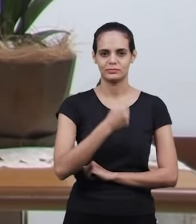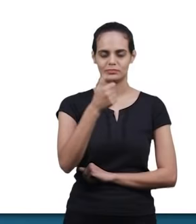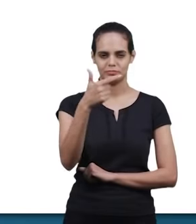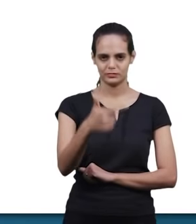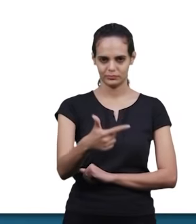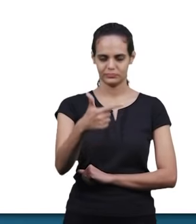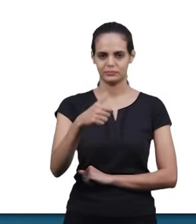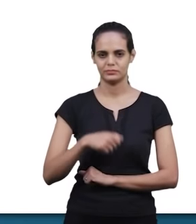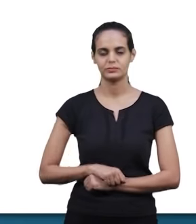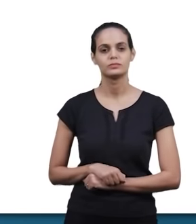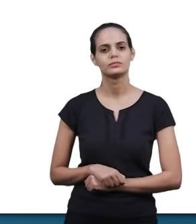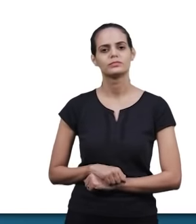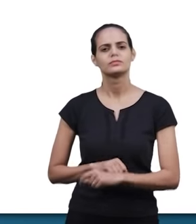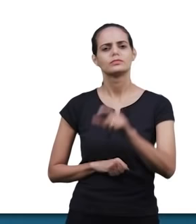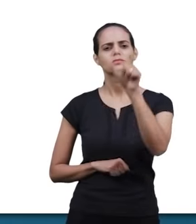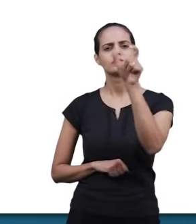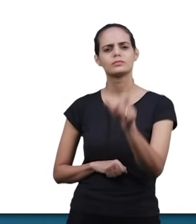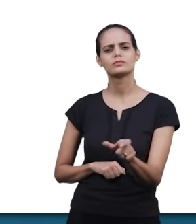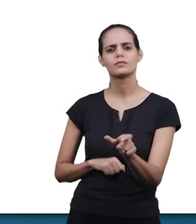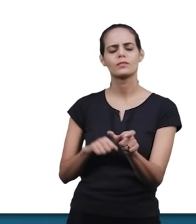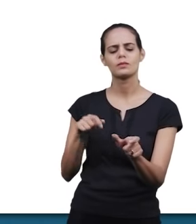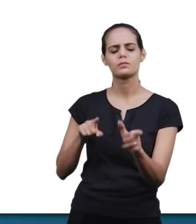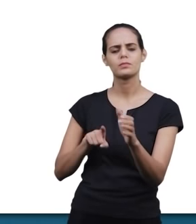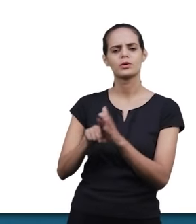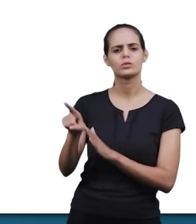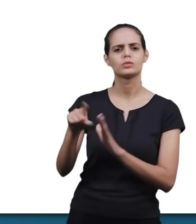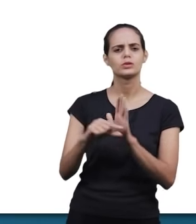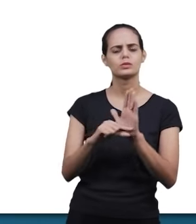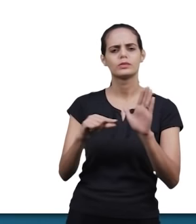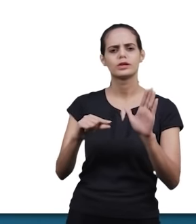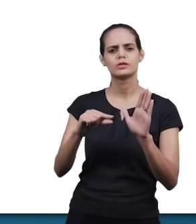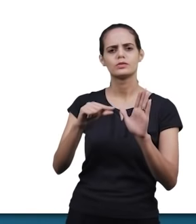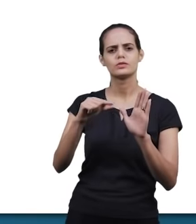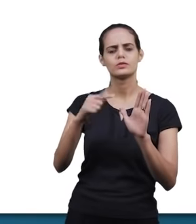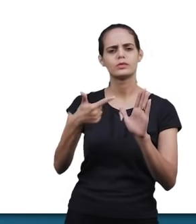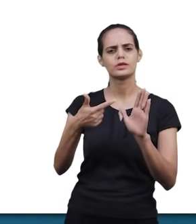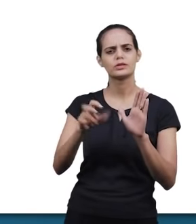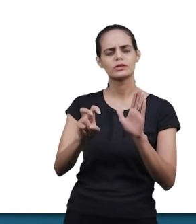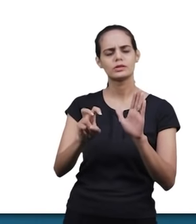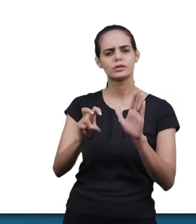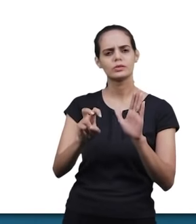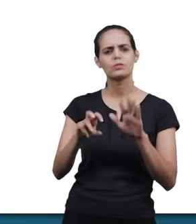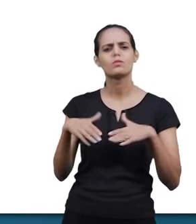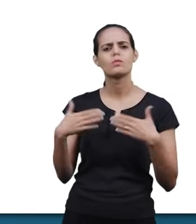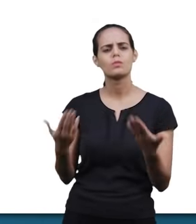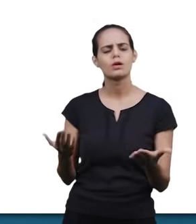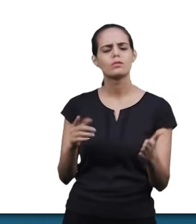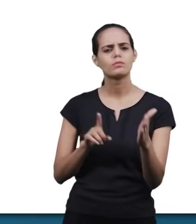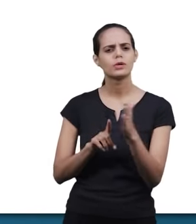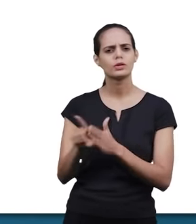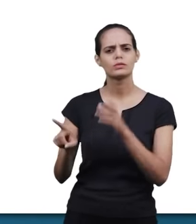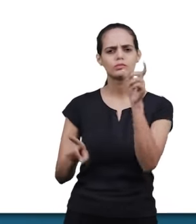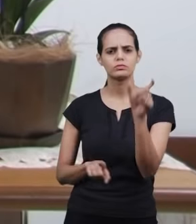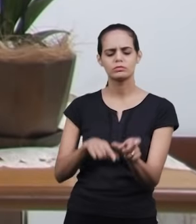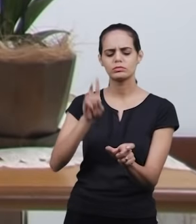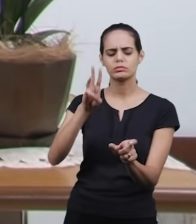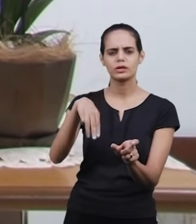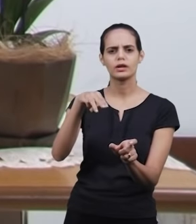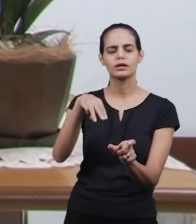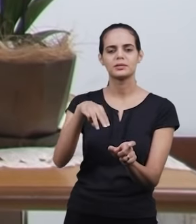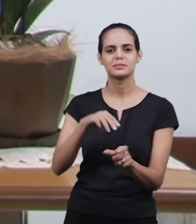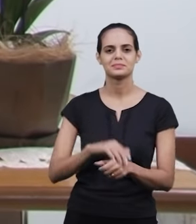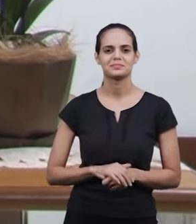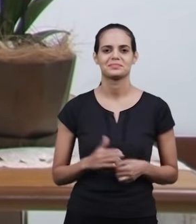2. Quem fez a primeira pergunta que está no verso 25? Qual foi a pergunta? Quem